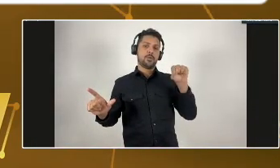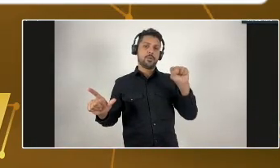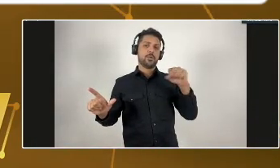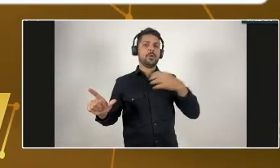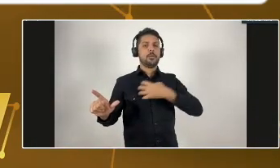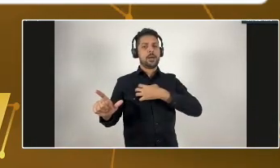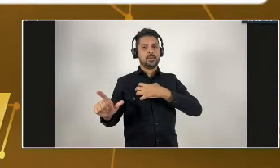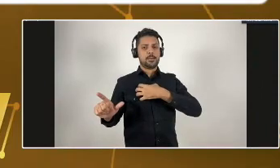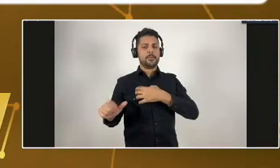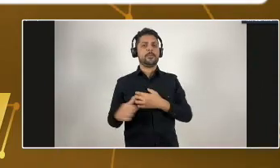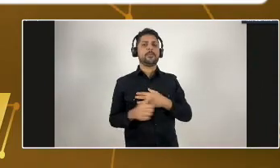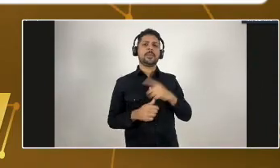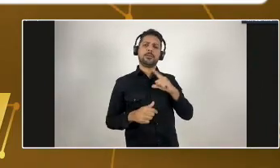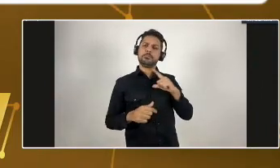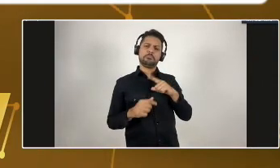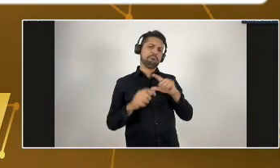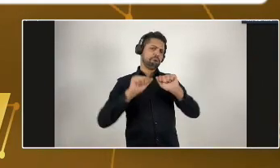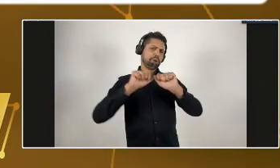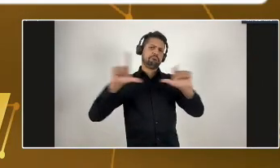fácil, muito intuitivo,